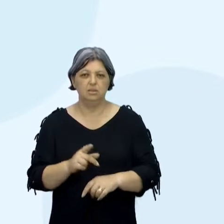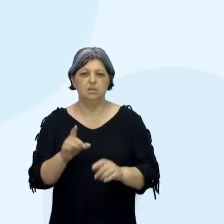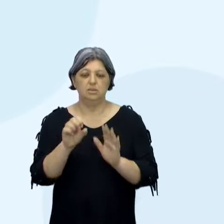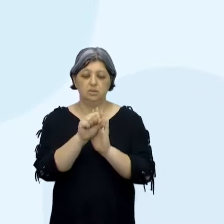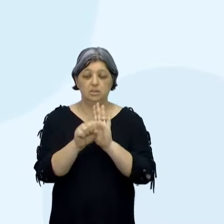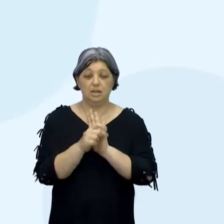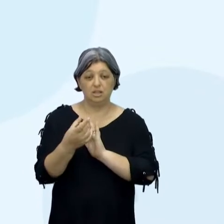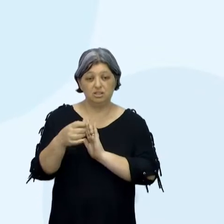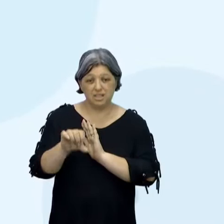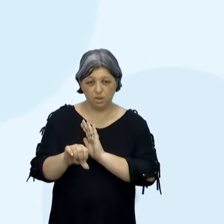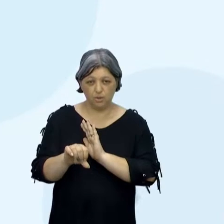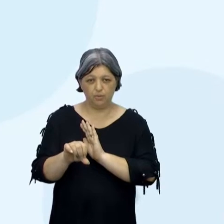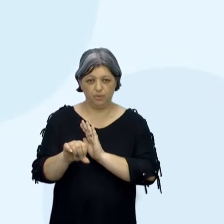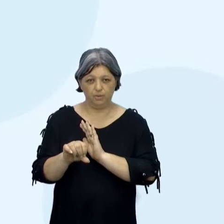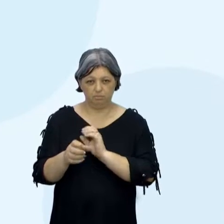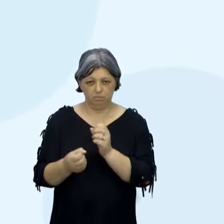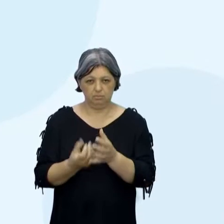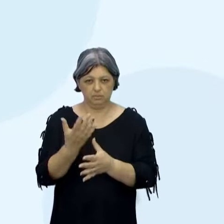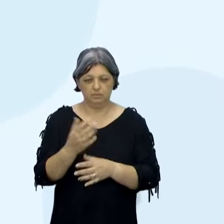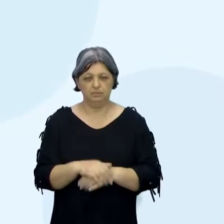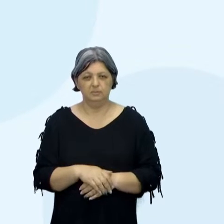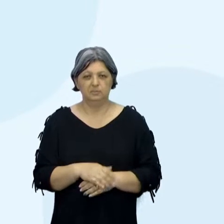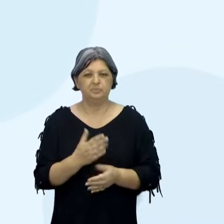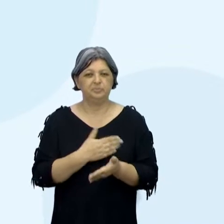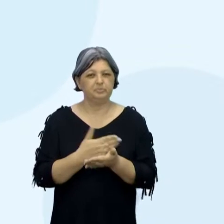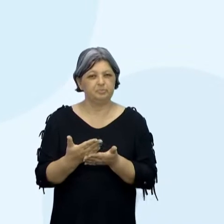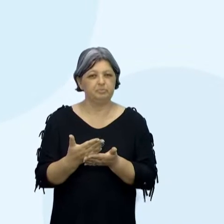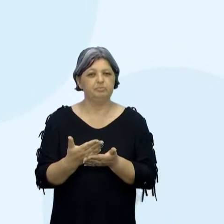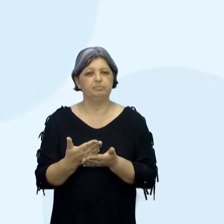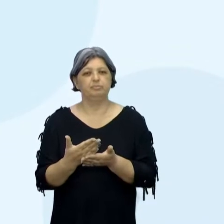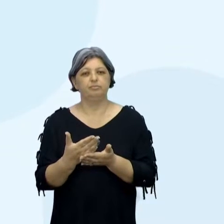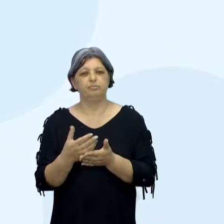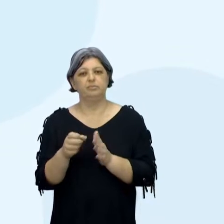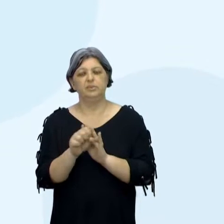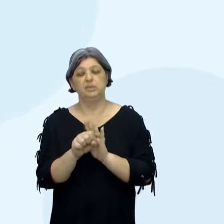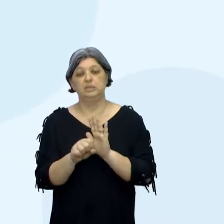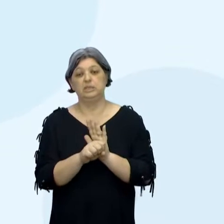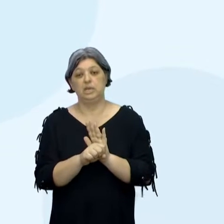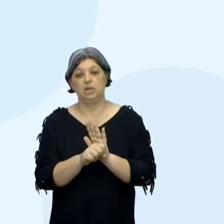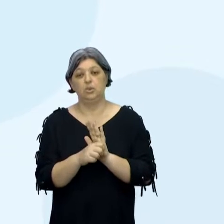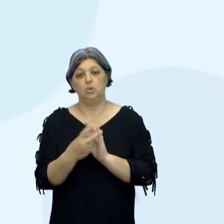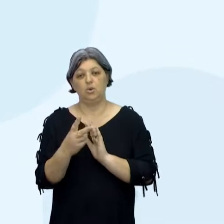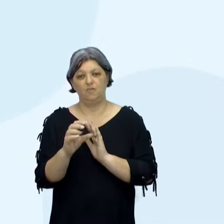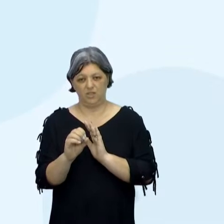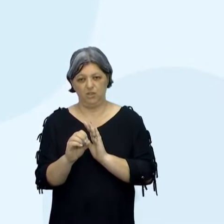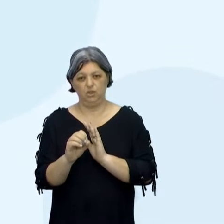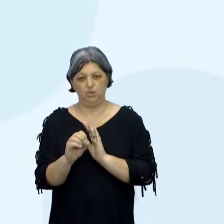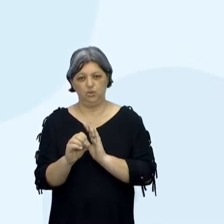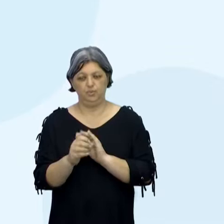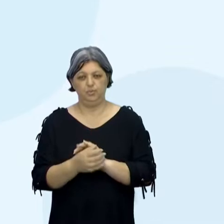XIX. Porém, até mesmo no início do século XX, né,